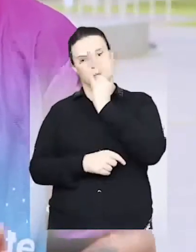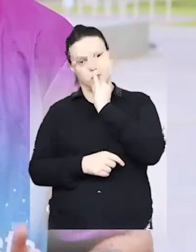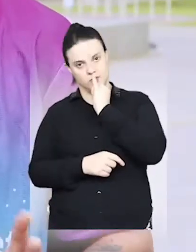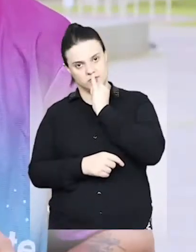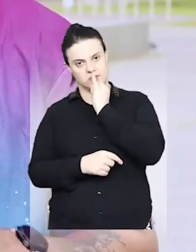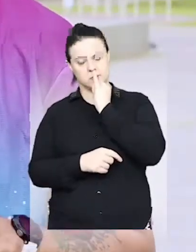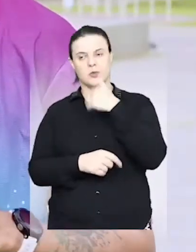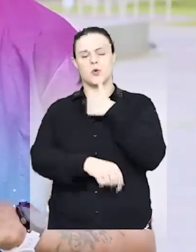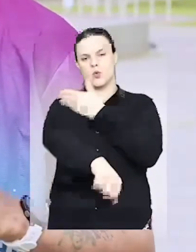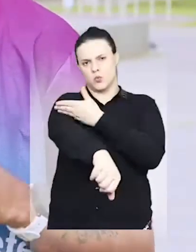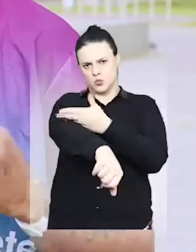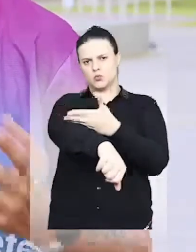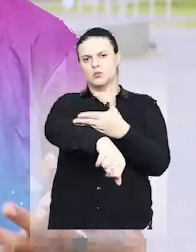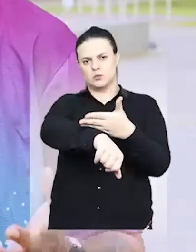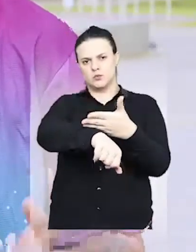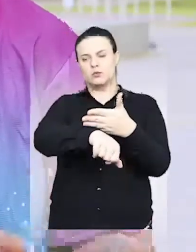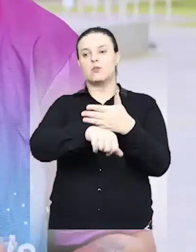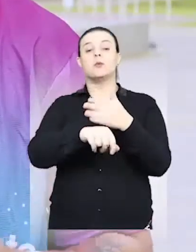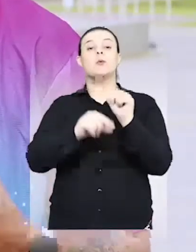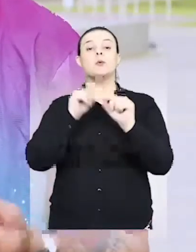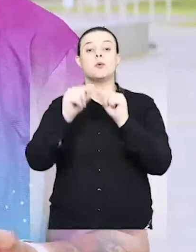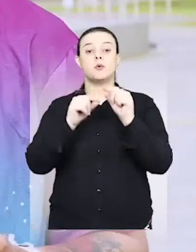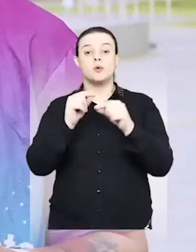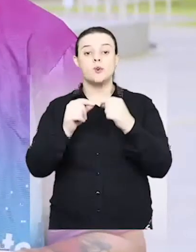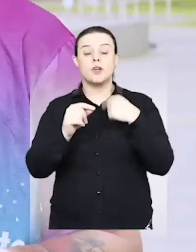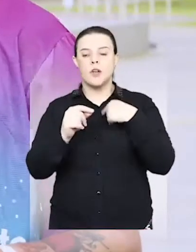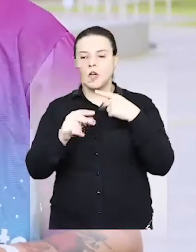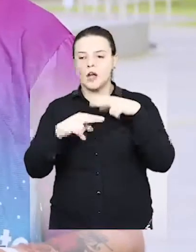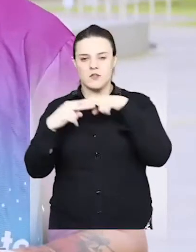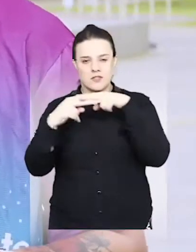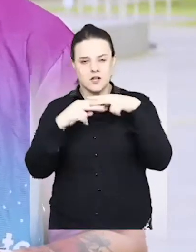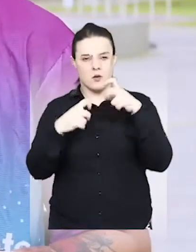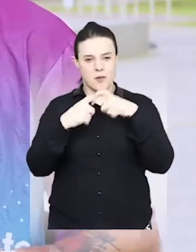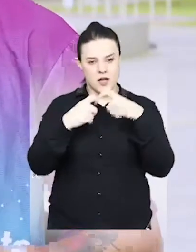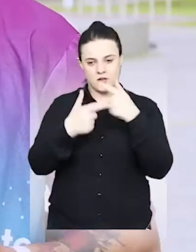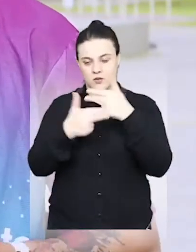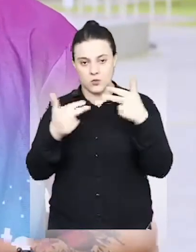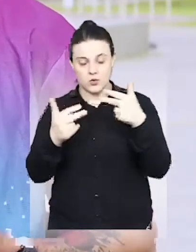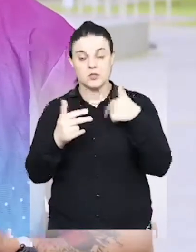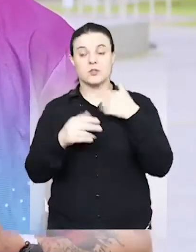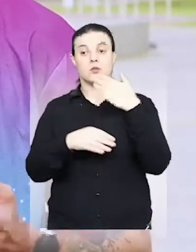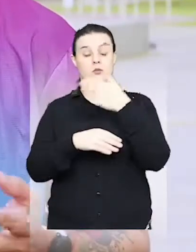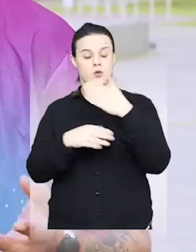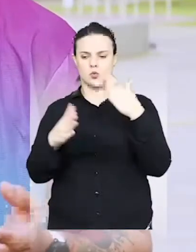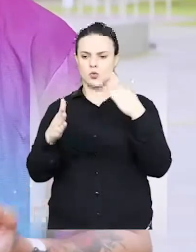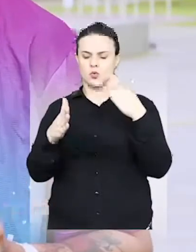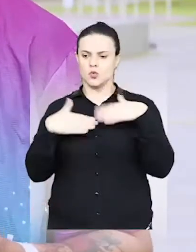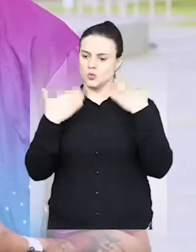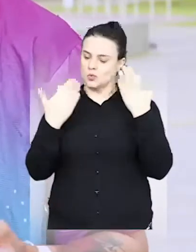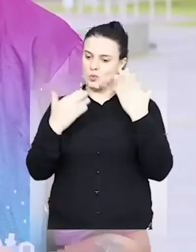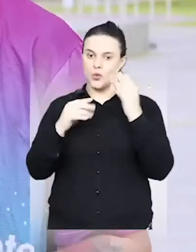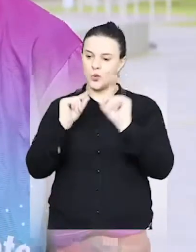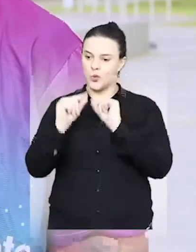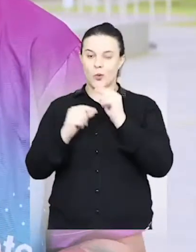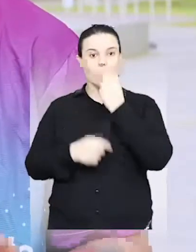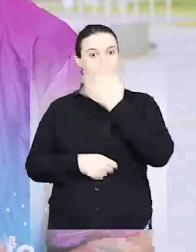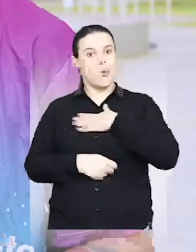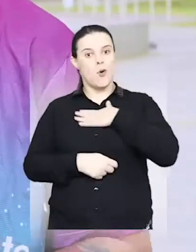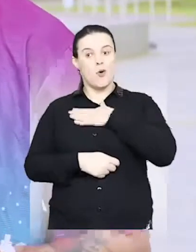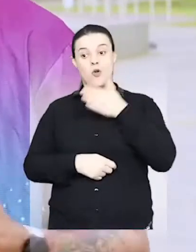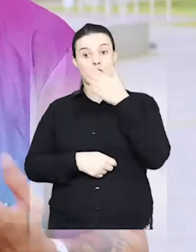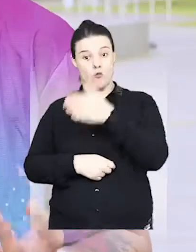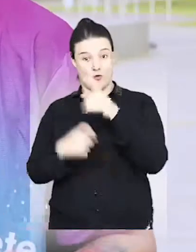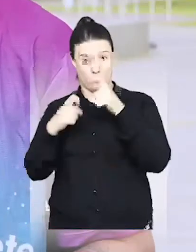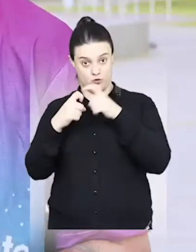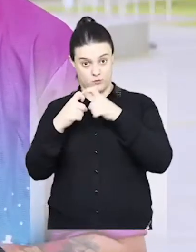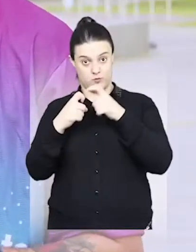Por exemplo, eu costumo muito e não deixo de fazer minhas revisões médicas. E eu tive assim uma surpresa gratificante que